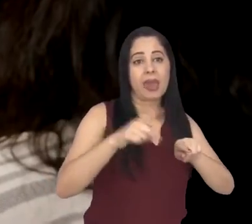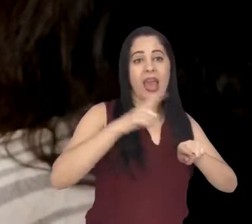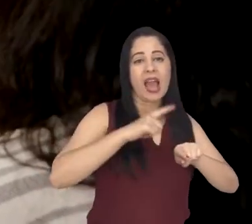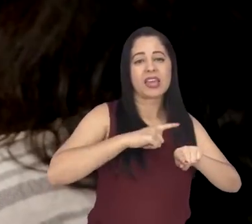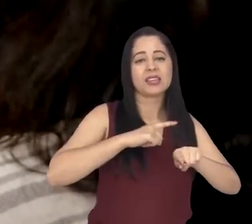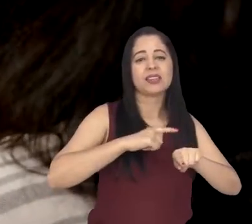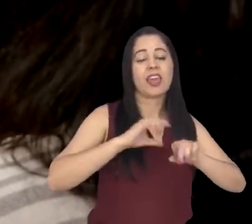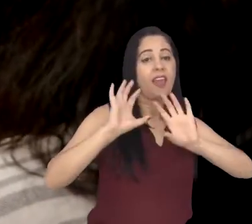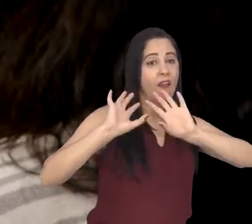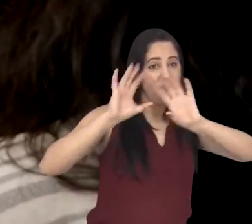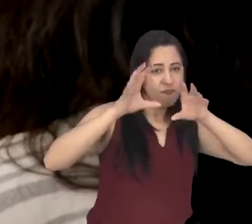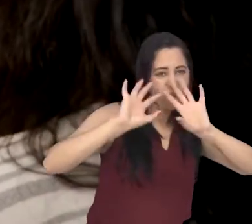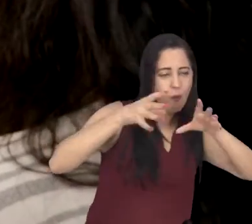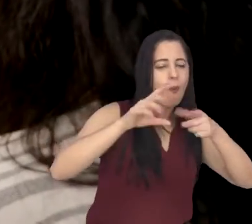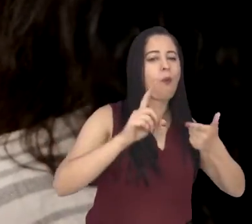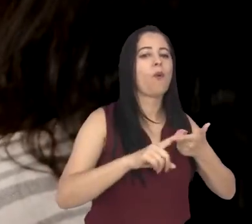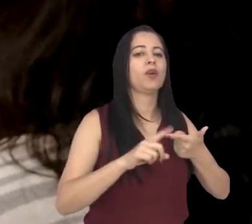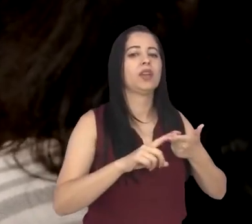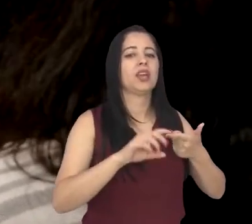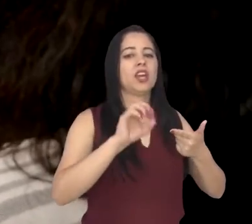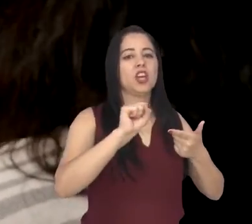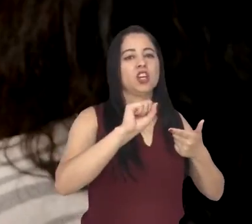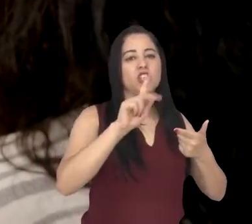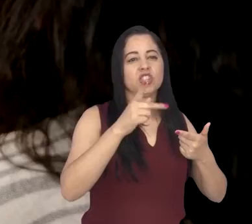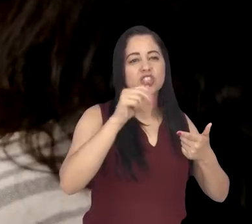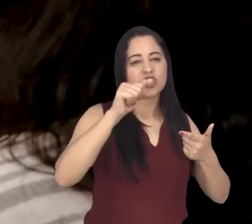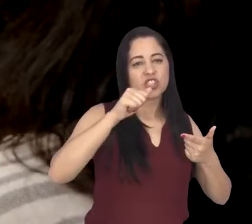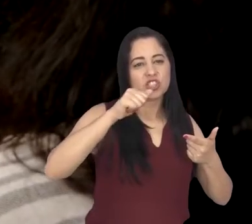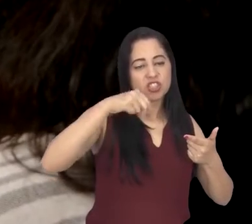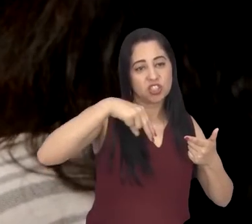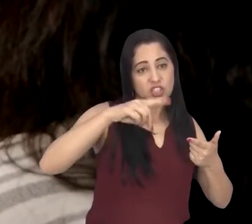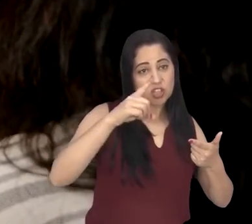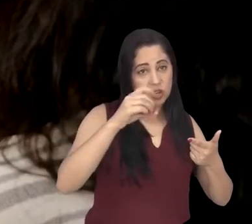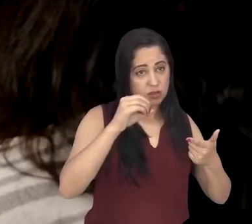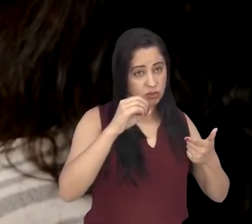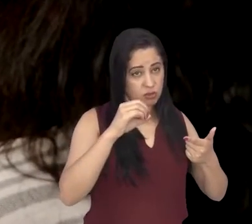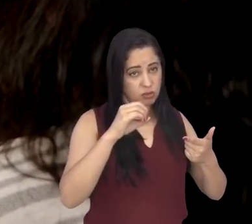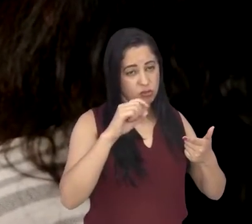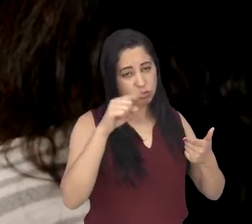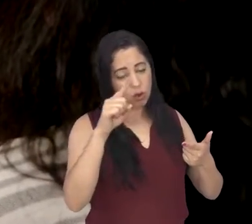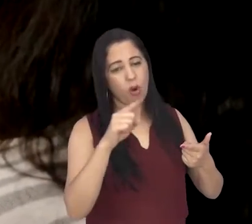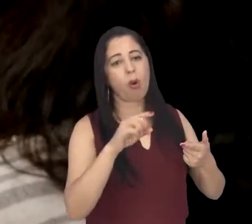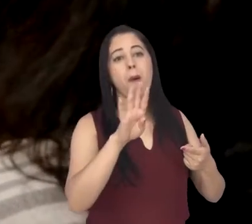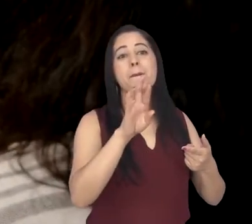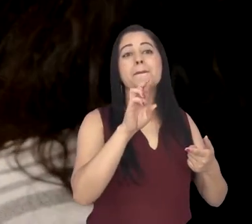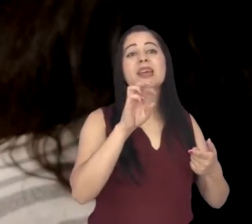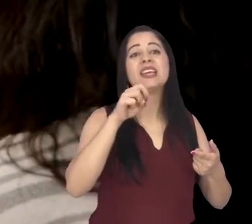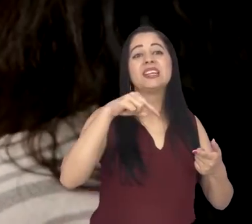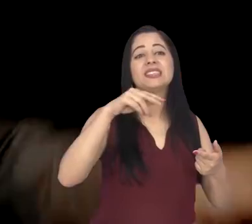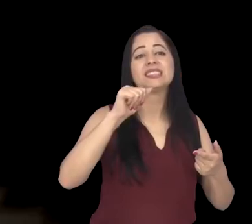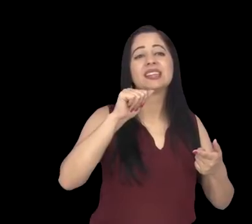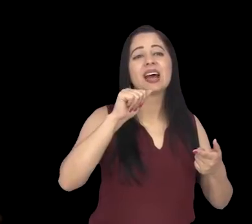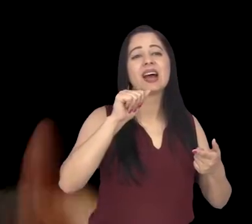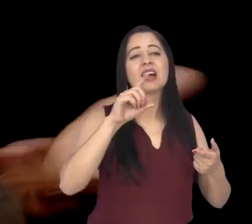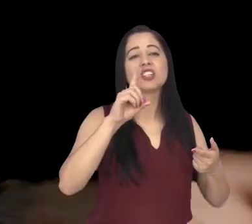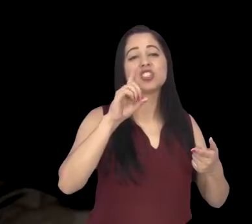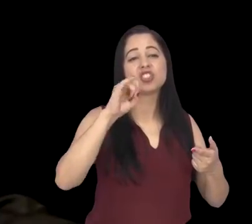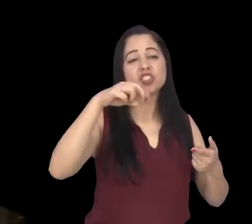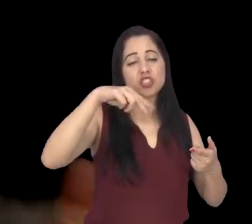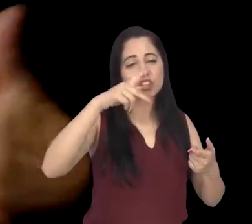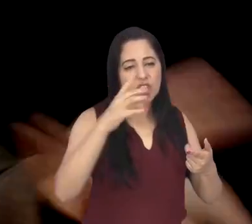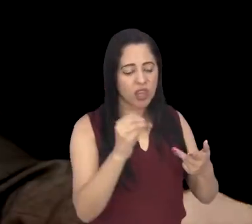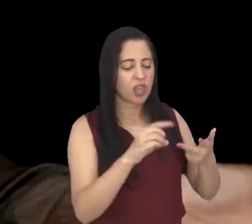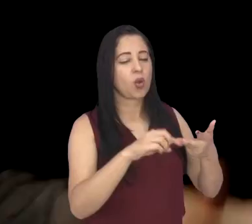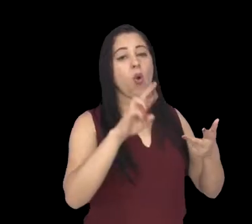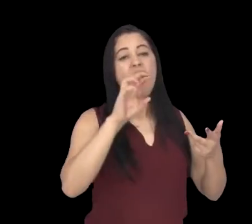vôlei, estava começando o Xandó, começando o Bernardinho, toda essa geração, o William,